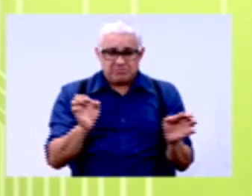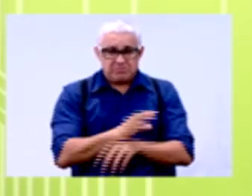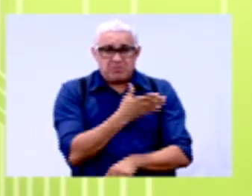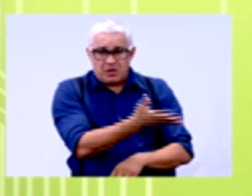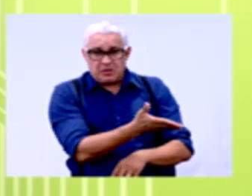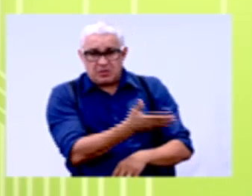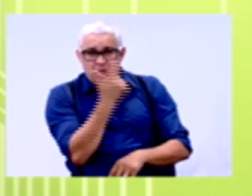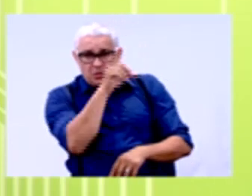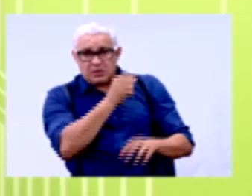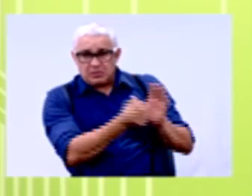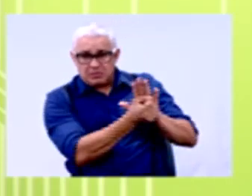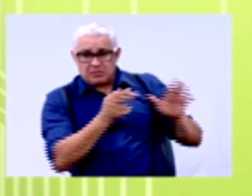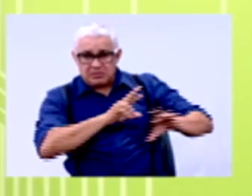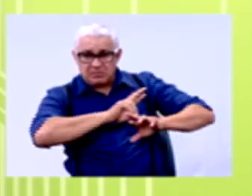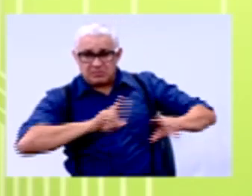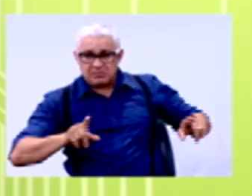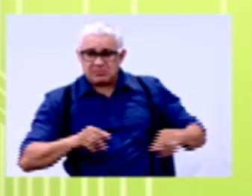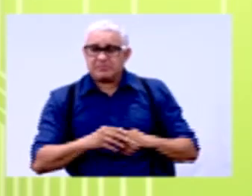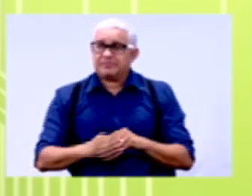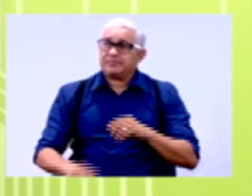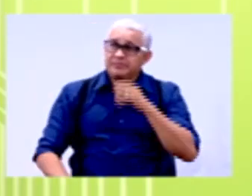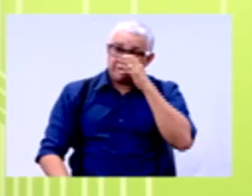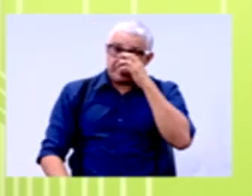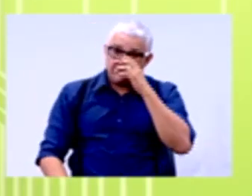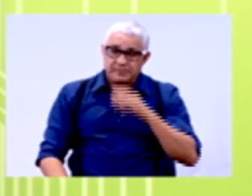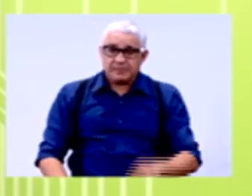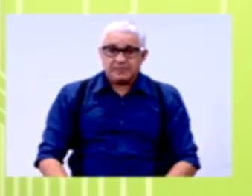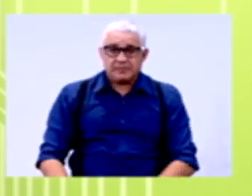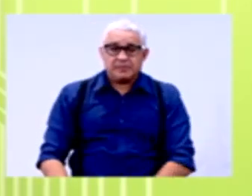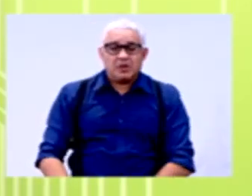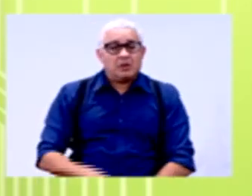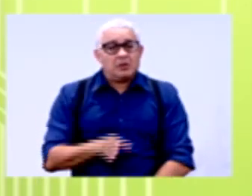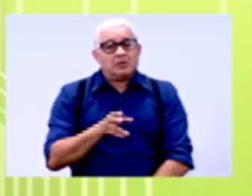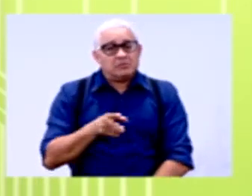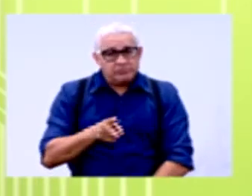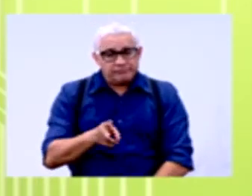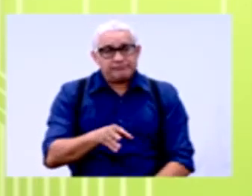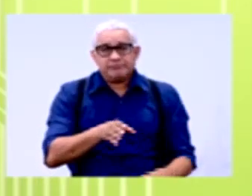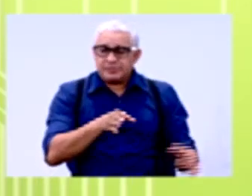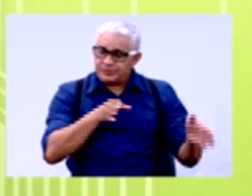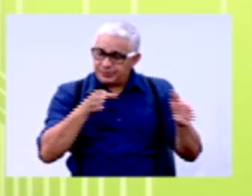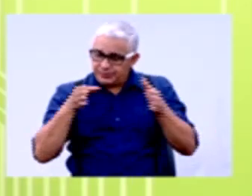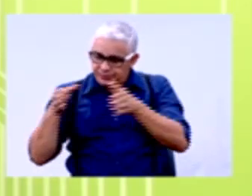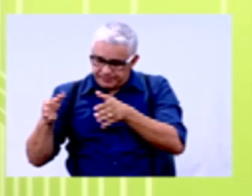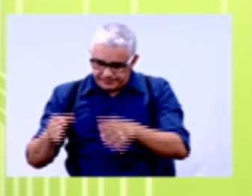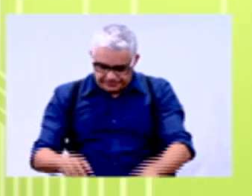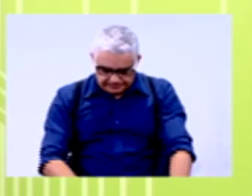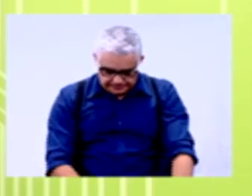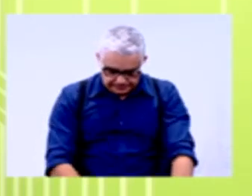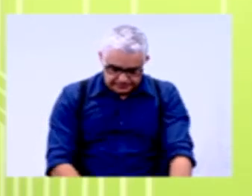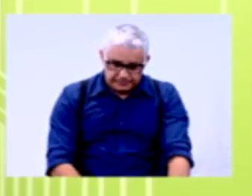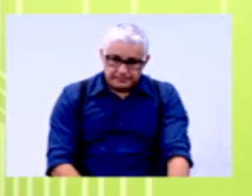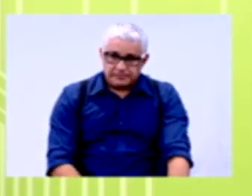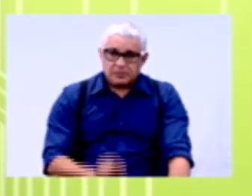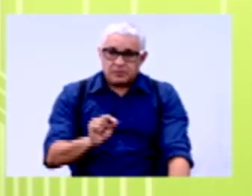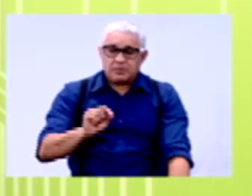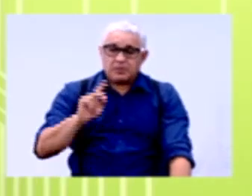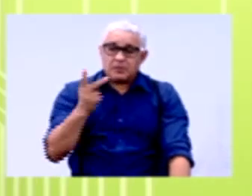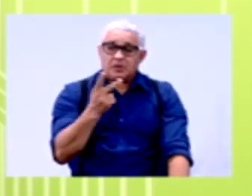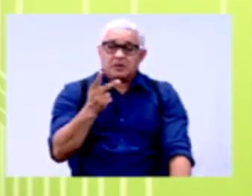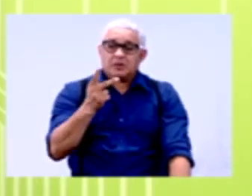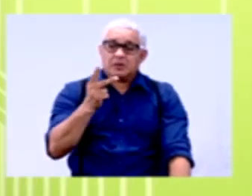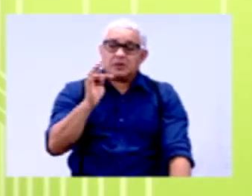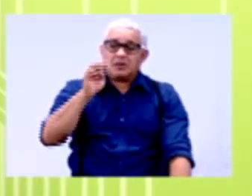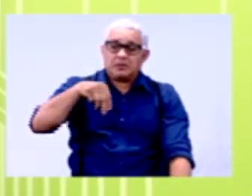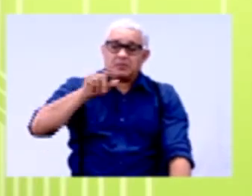em outras aplicações, né? Bom, vamos continuar falando um pouquinho agora, né? Vamos falar um pouco de